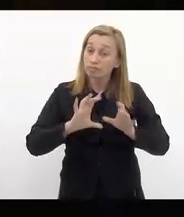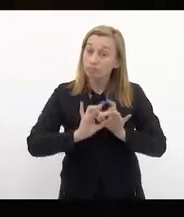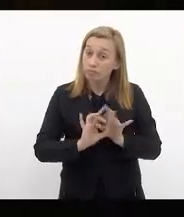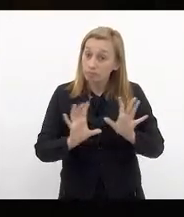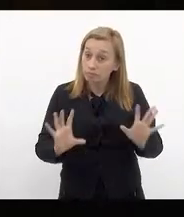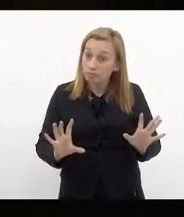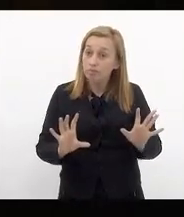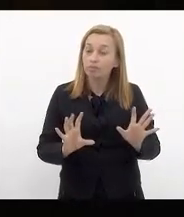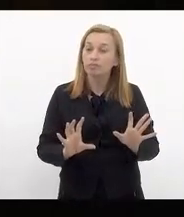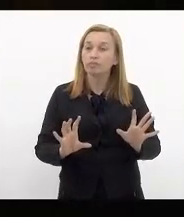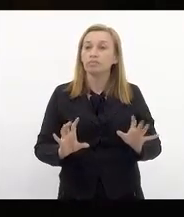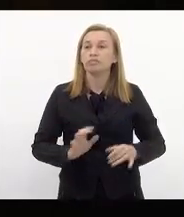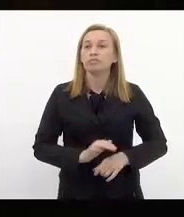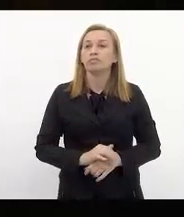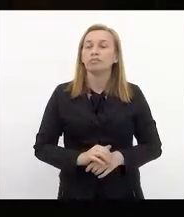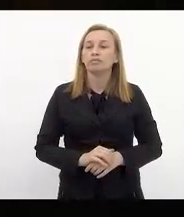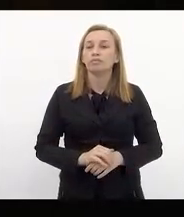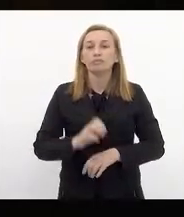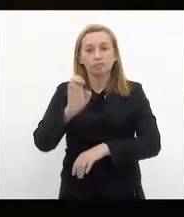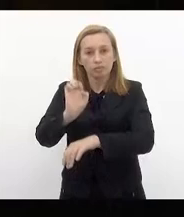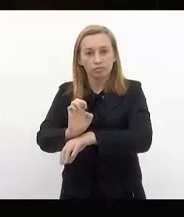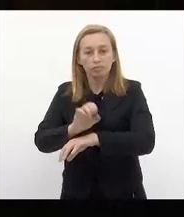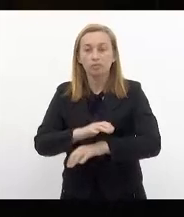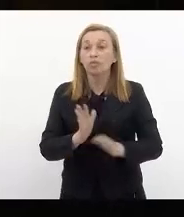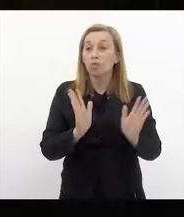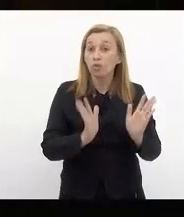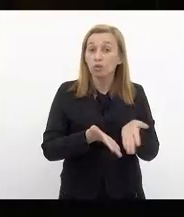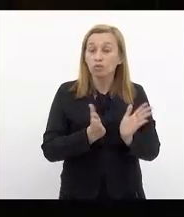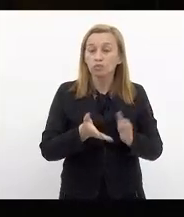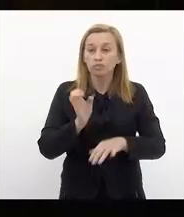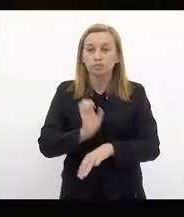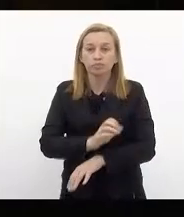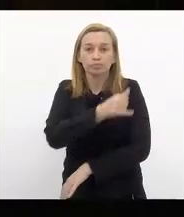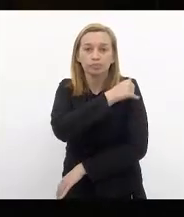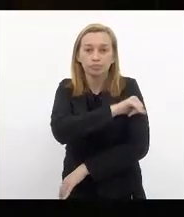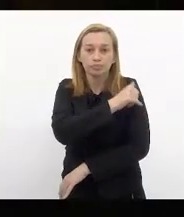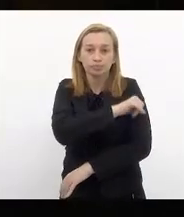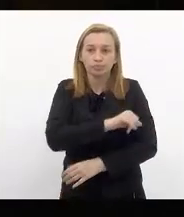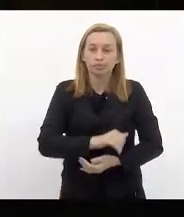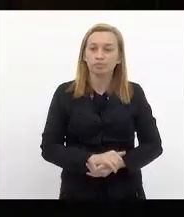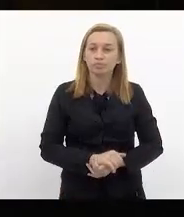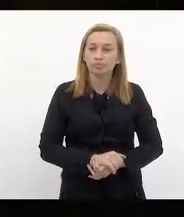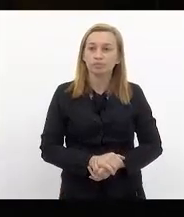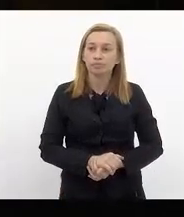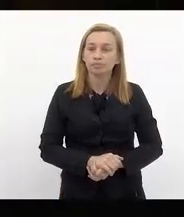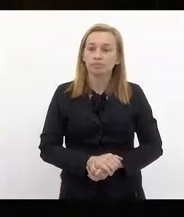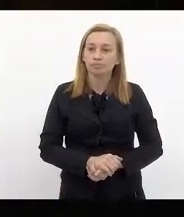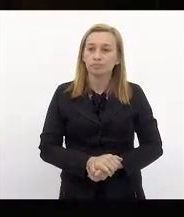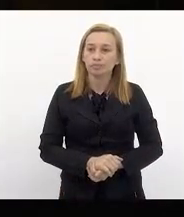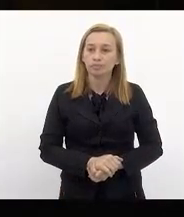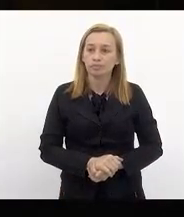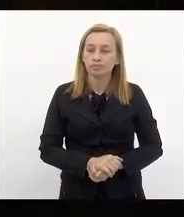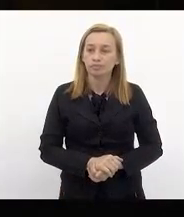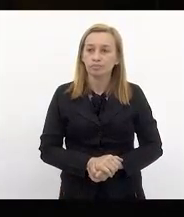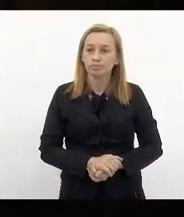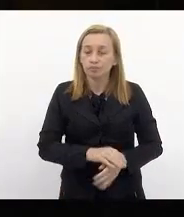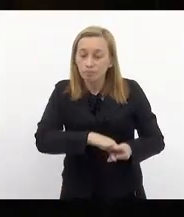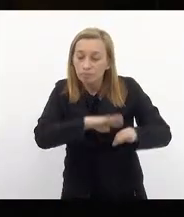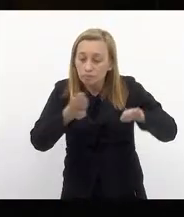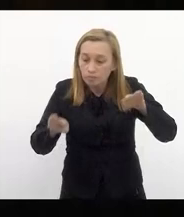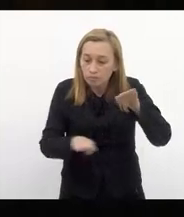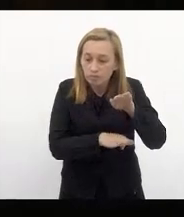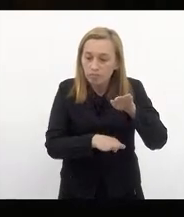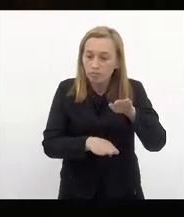permitir a autonomia do nosso Estado. Hoje, o Estado do Rio de Janeiro rasteja submisso